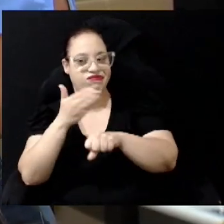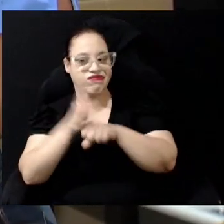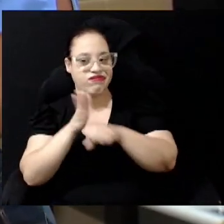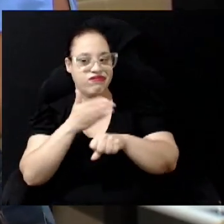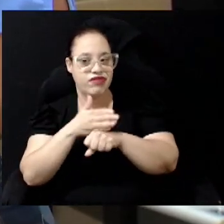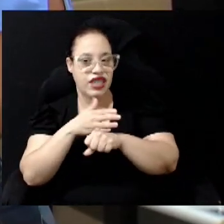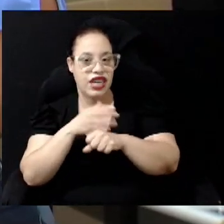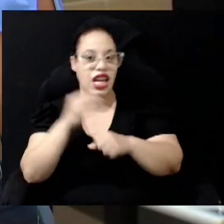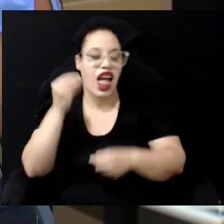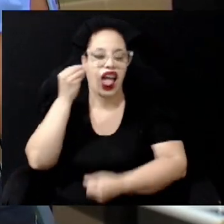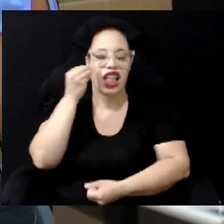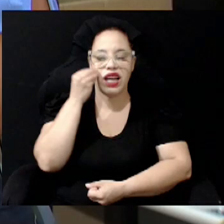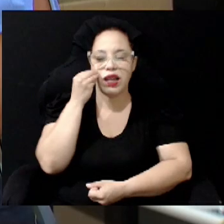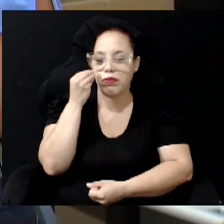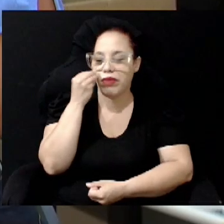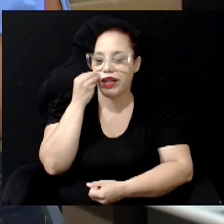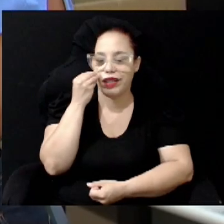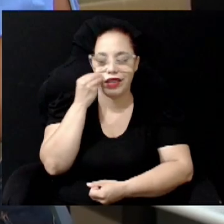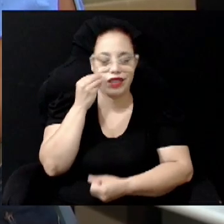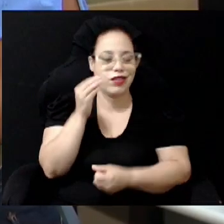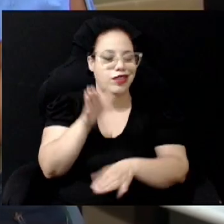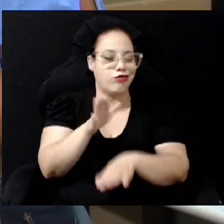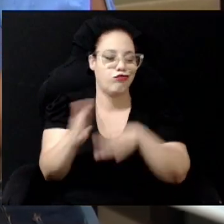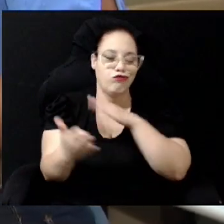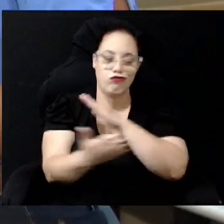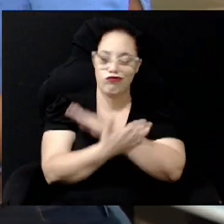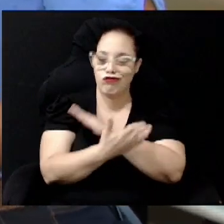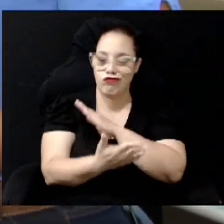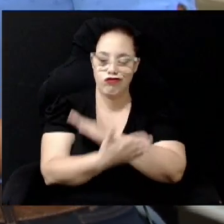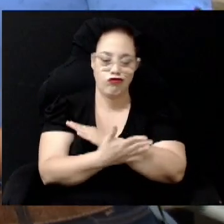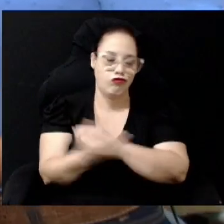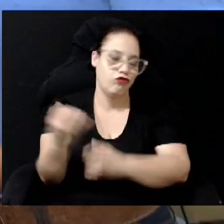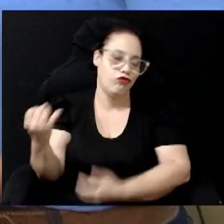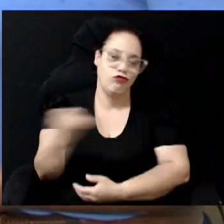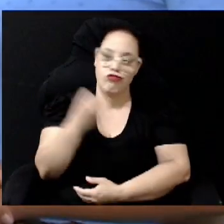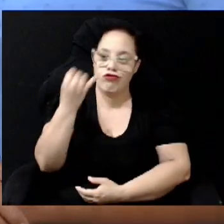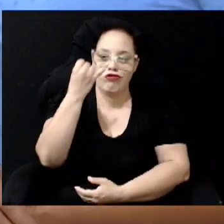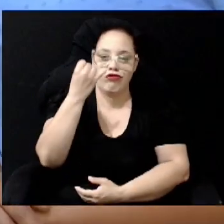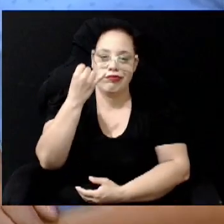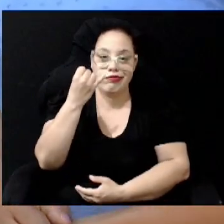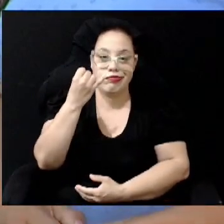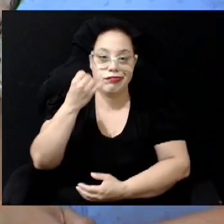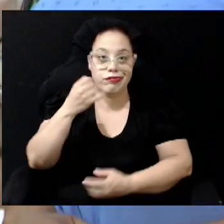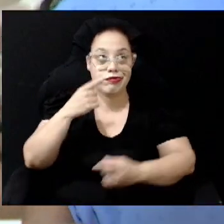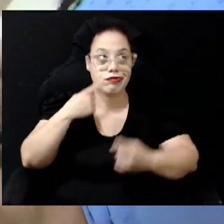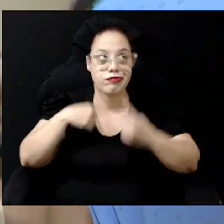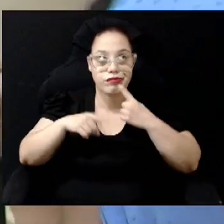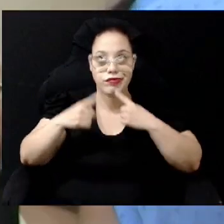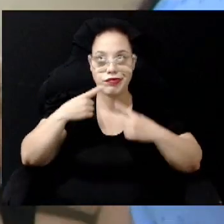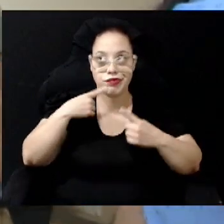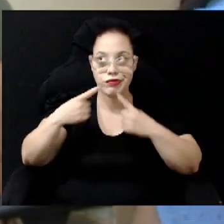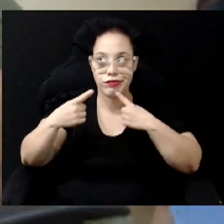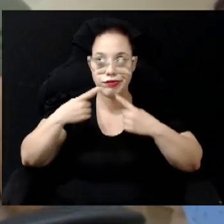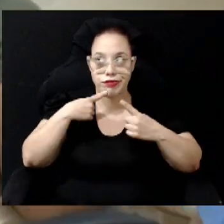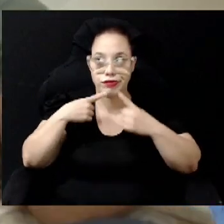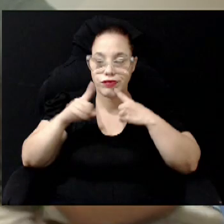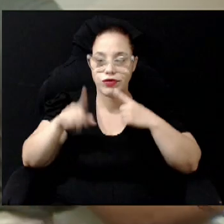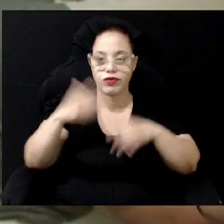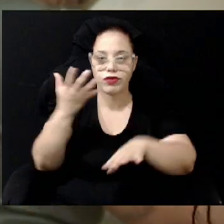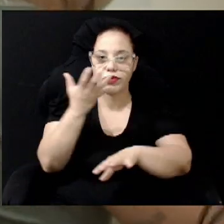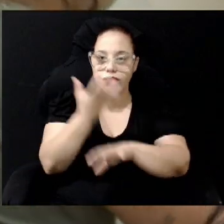experiência ajuda muito. É muito importante, porque você também tem que dialogar com outras disciplinas, isso é